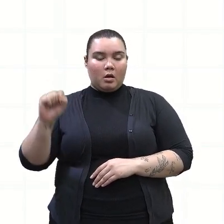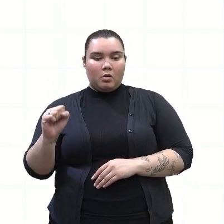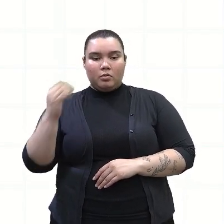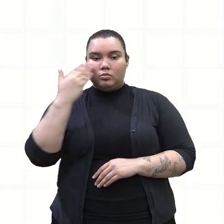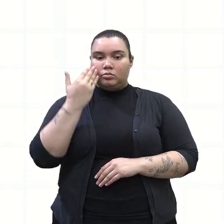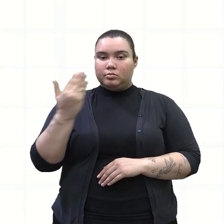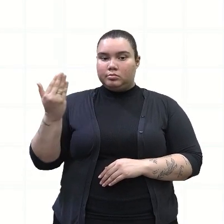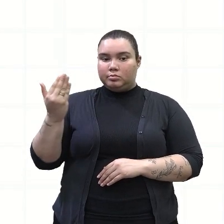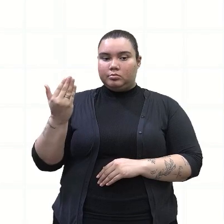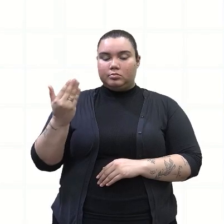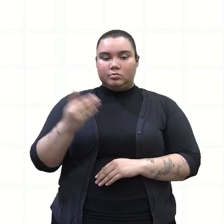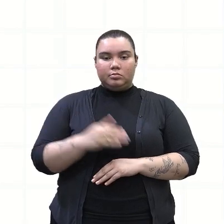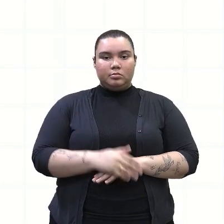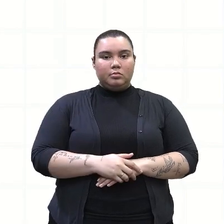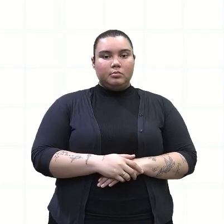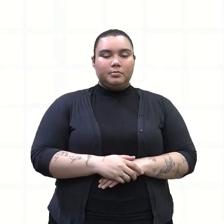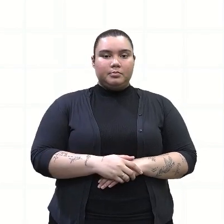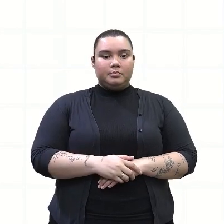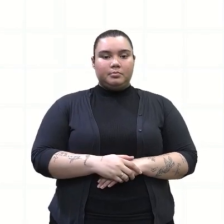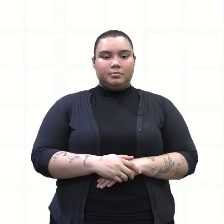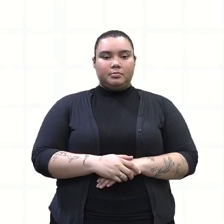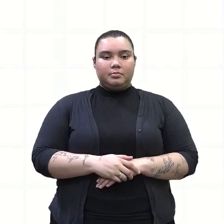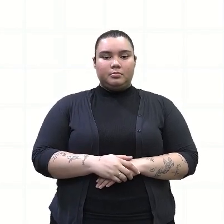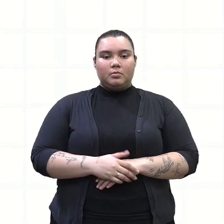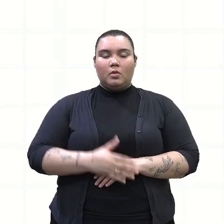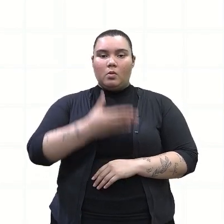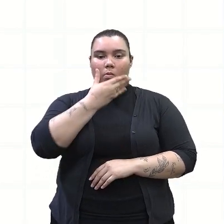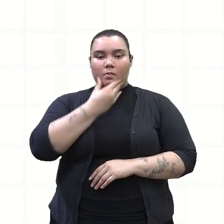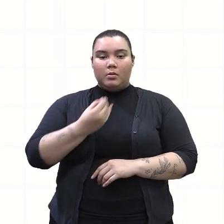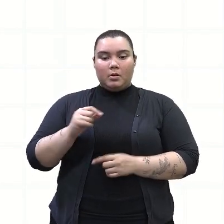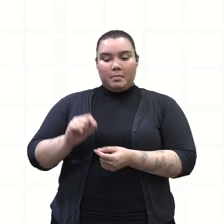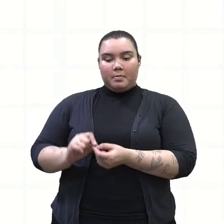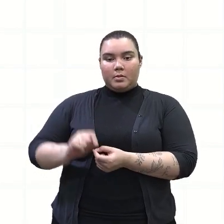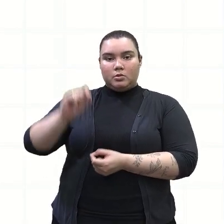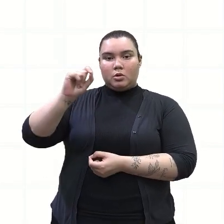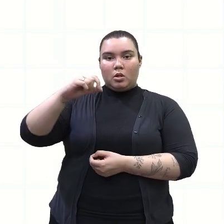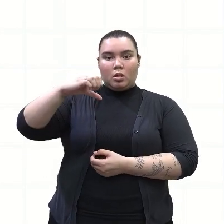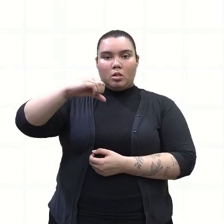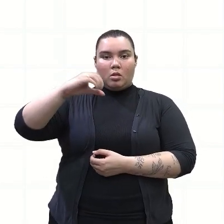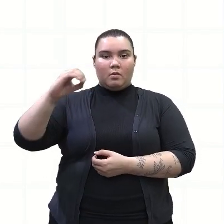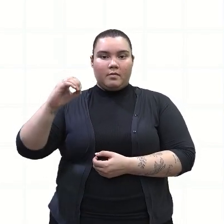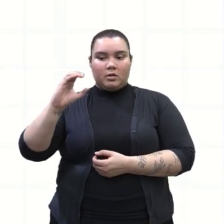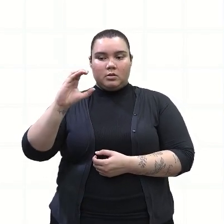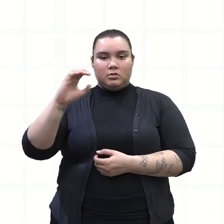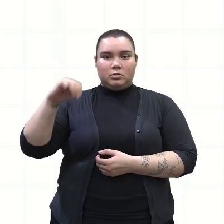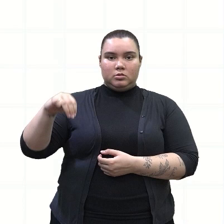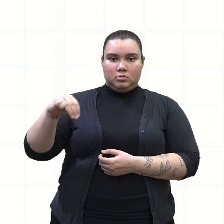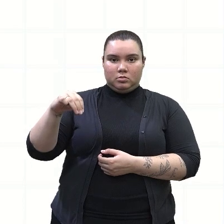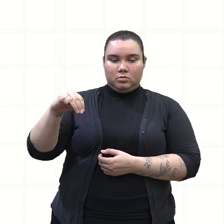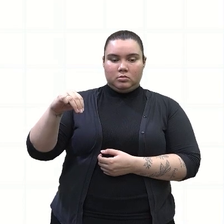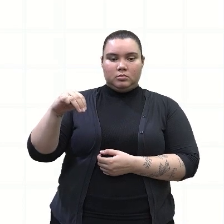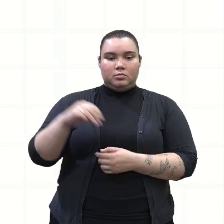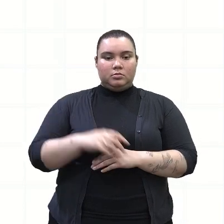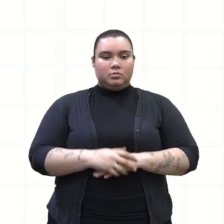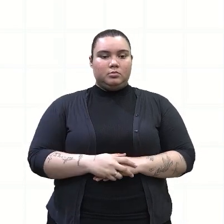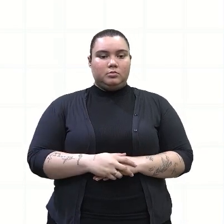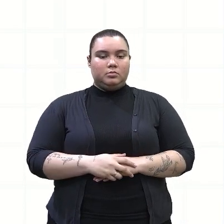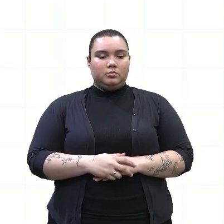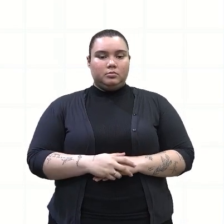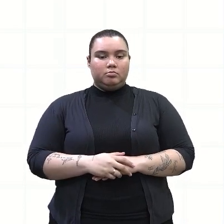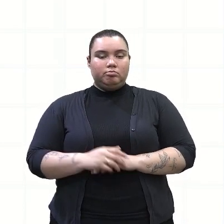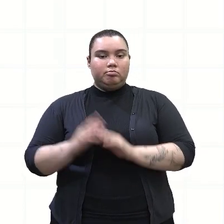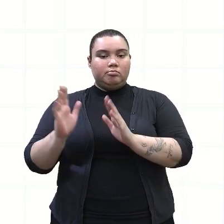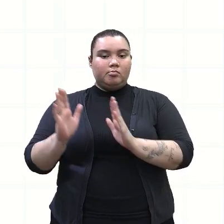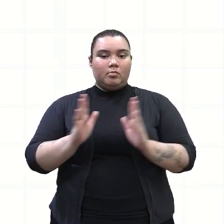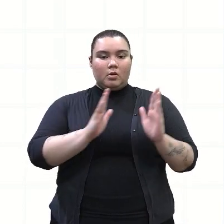centímetros, ok? Então, 90 centímetros, right? E aqui é outra medida também que